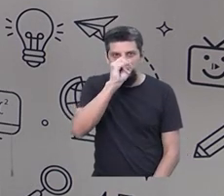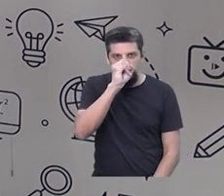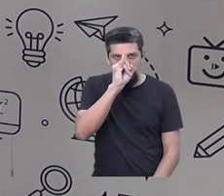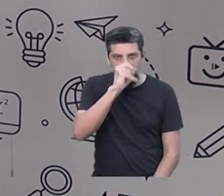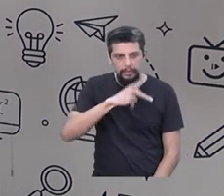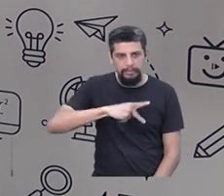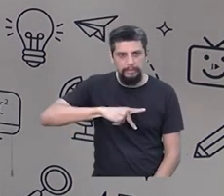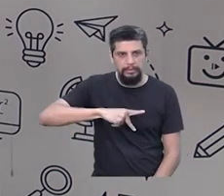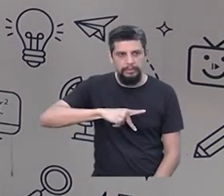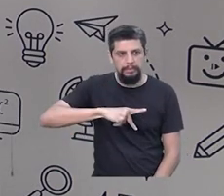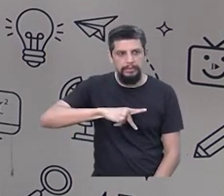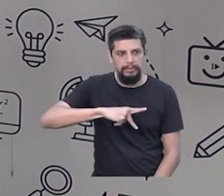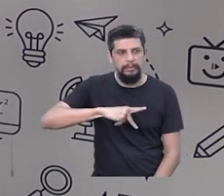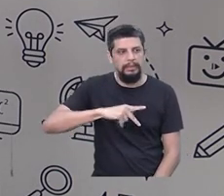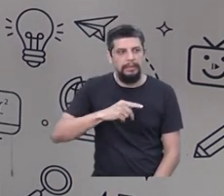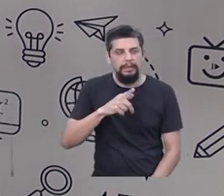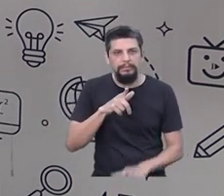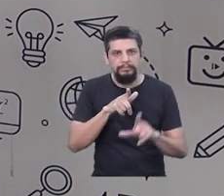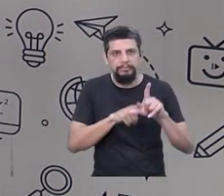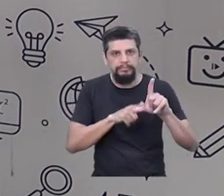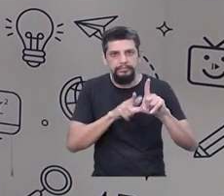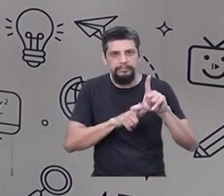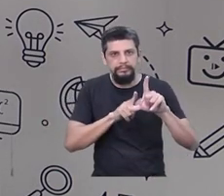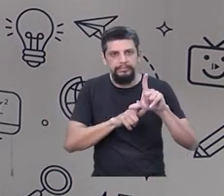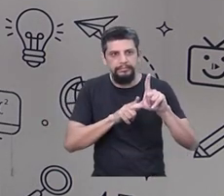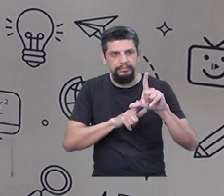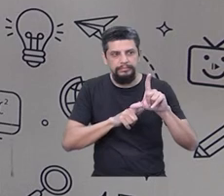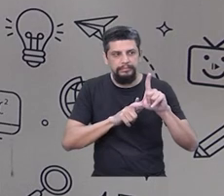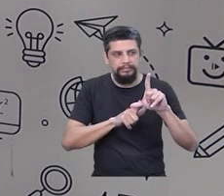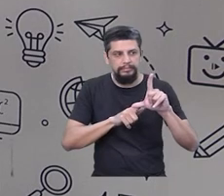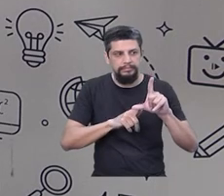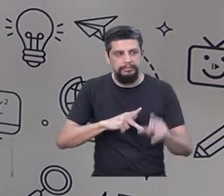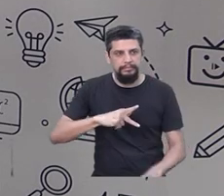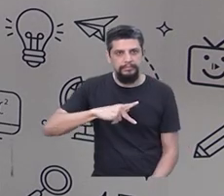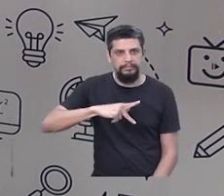mesmo, é um porco! Vamos ver aqui.